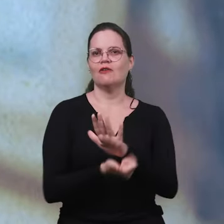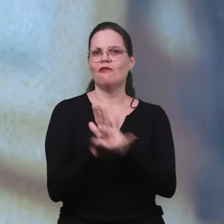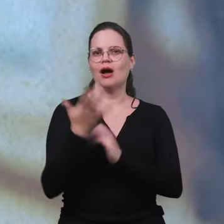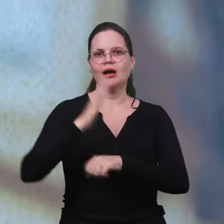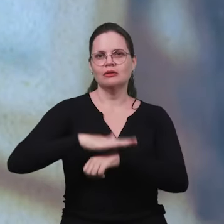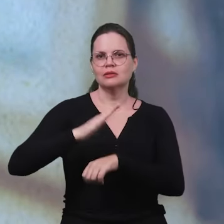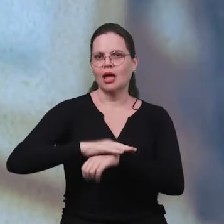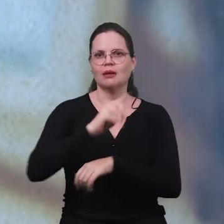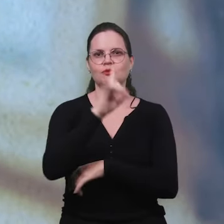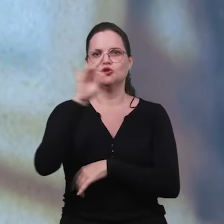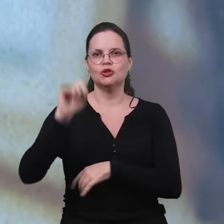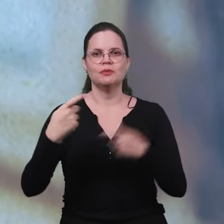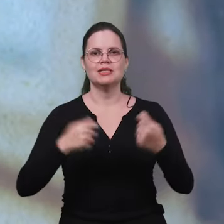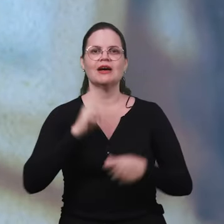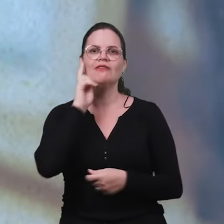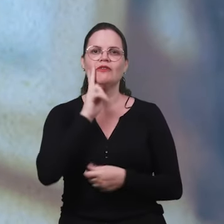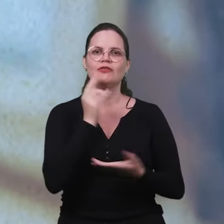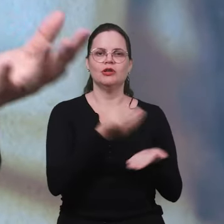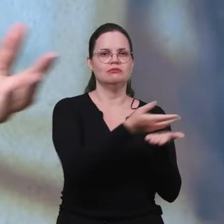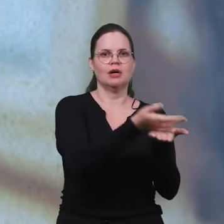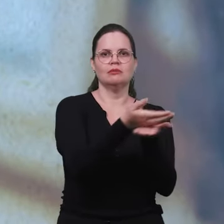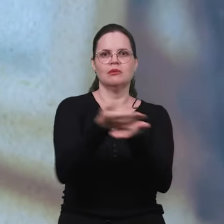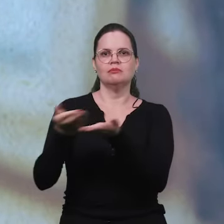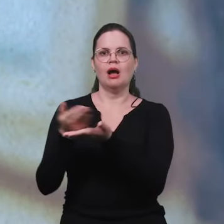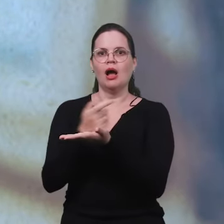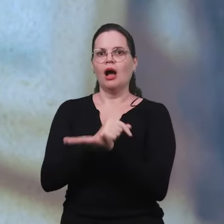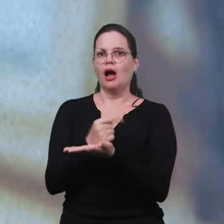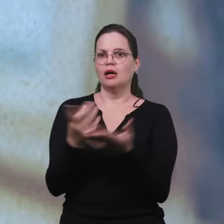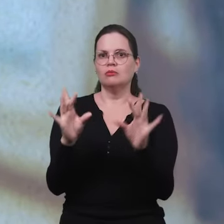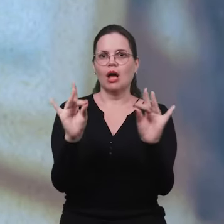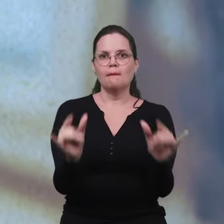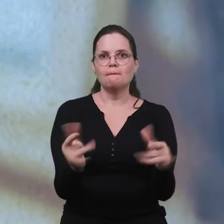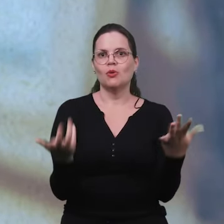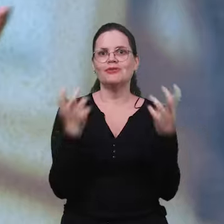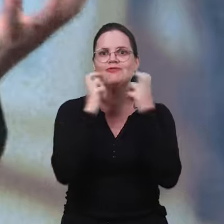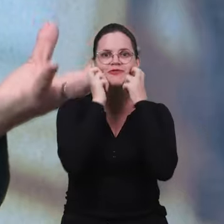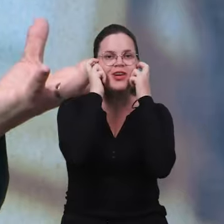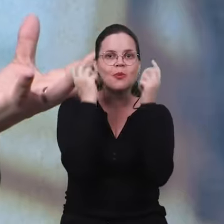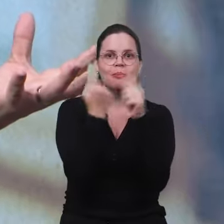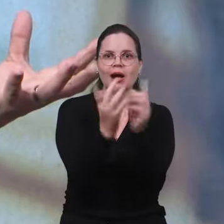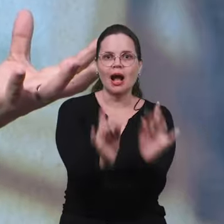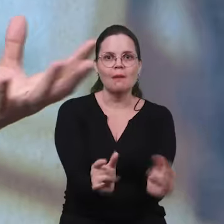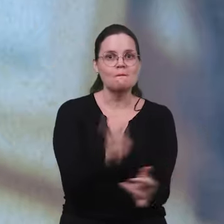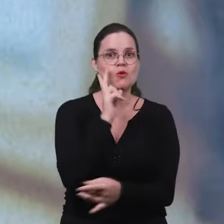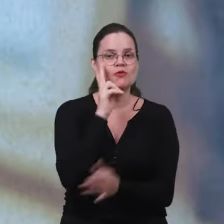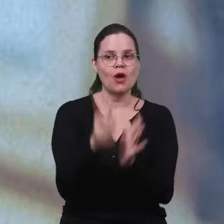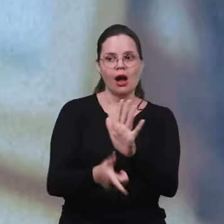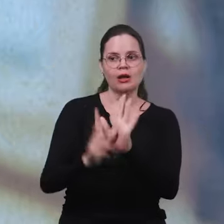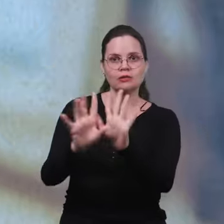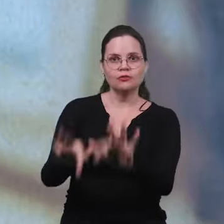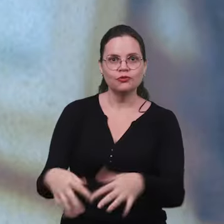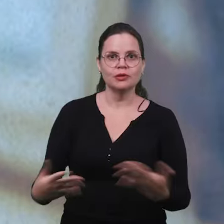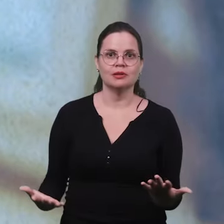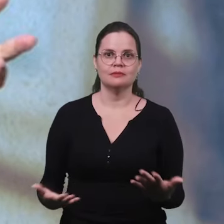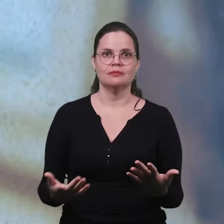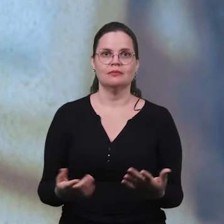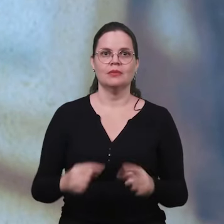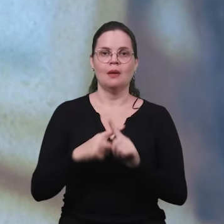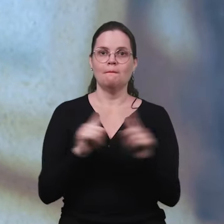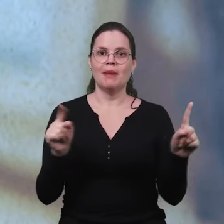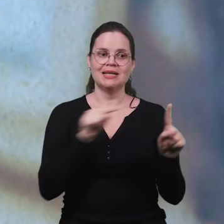o vinho precisava ser servido e naquele momento acabou e seria um grande constrangimento naquela época. Mas não para aquele casal, por quê? Porque eles